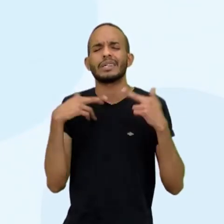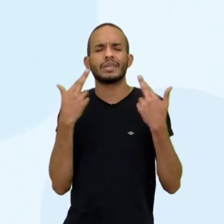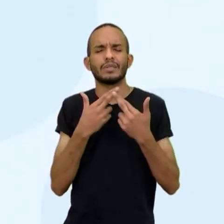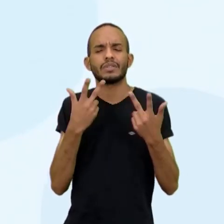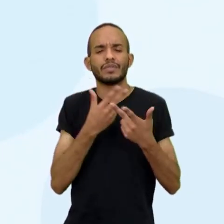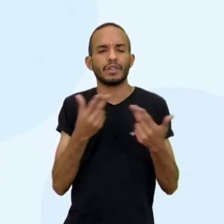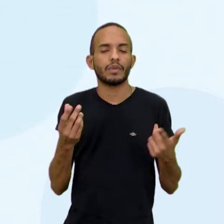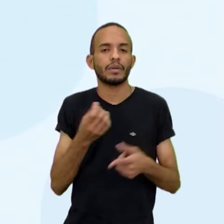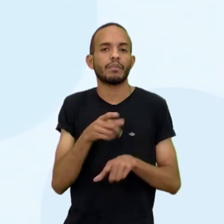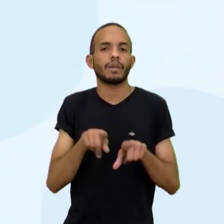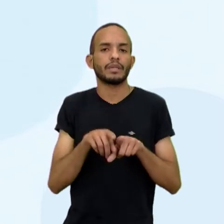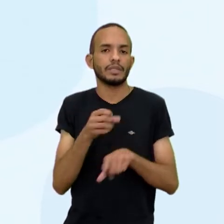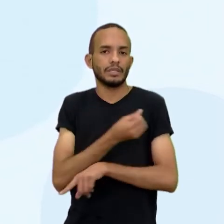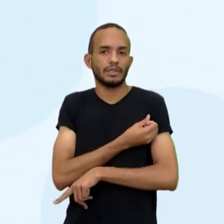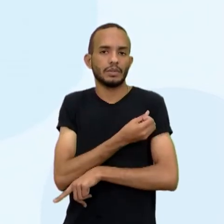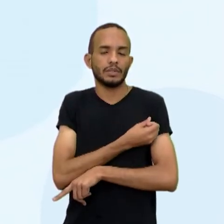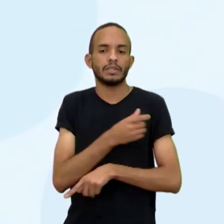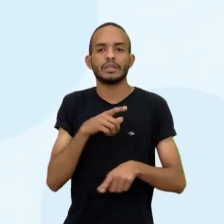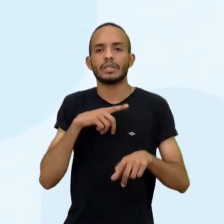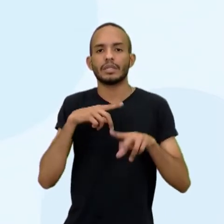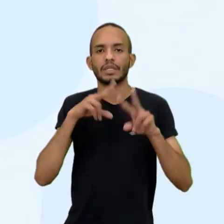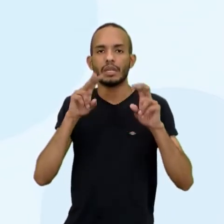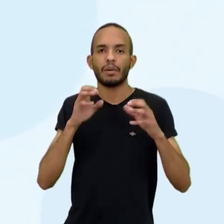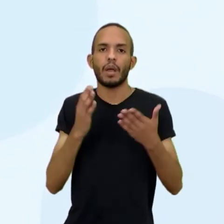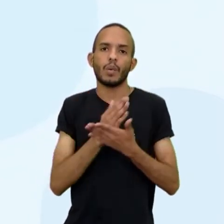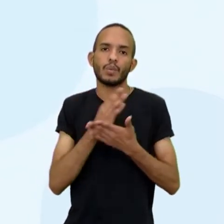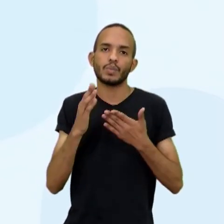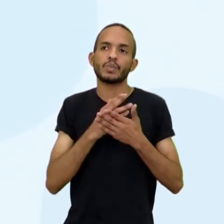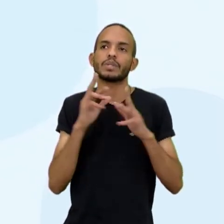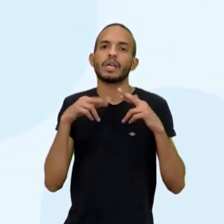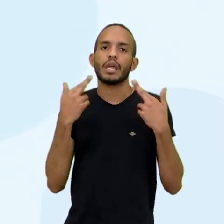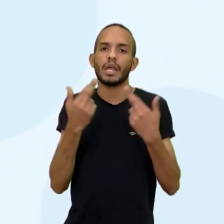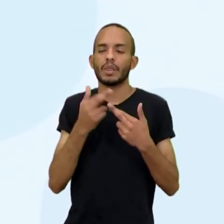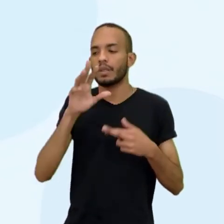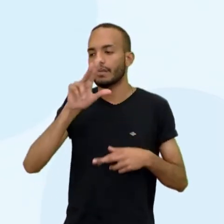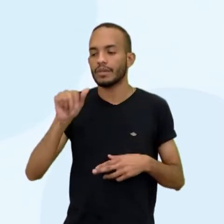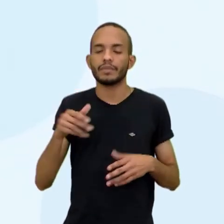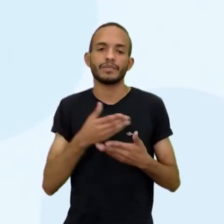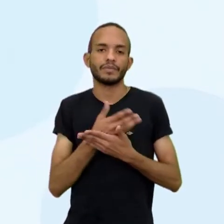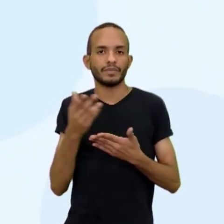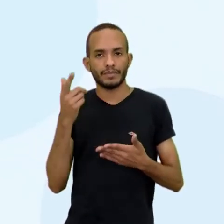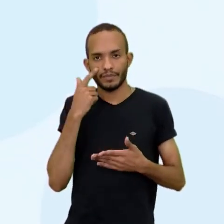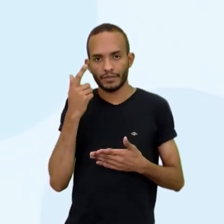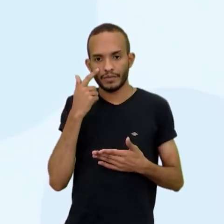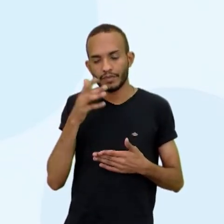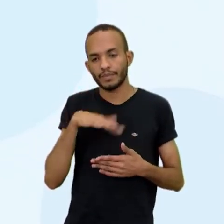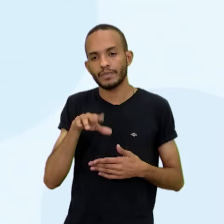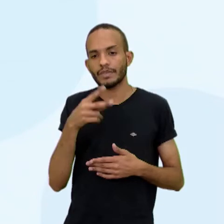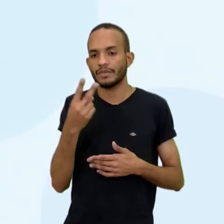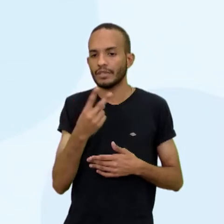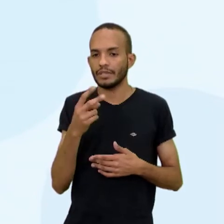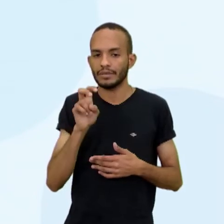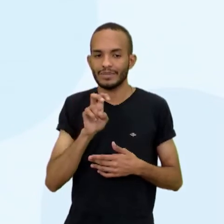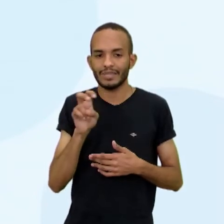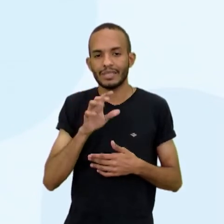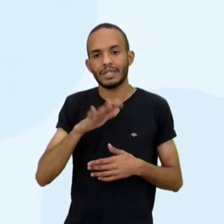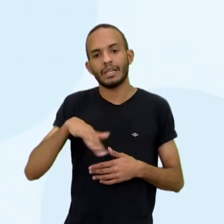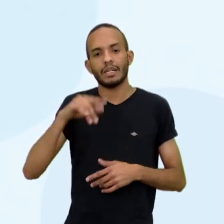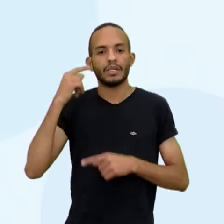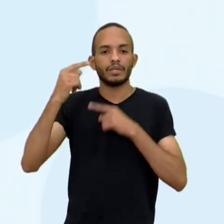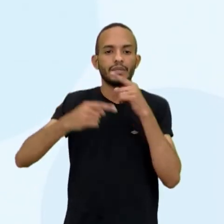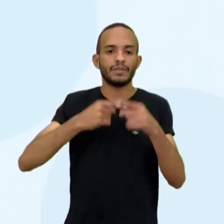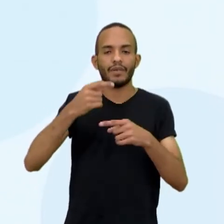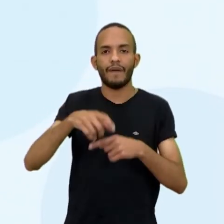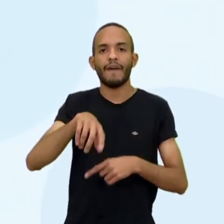6º ano, tem também aulas sobre alguns reinos africanos. Então, vocês estão vendo aí a 25ª dinastia